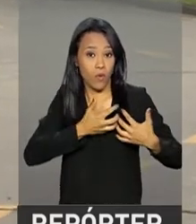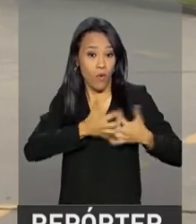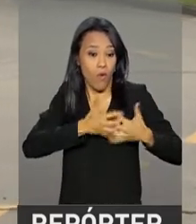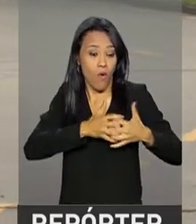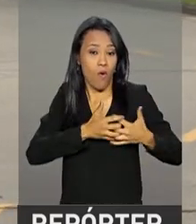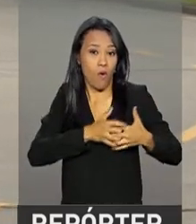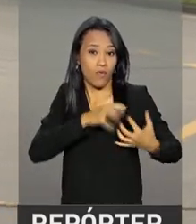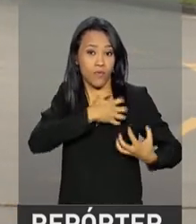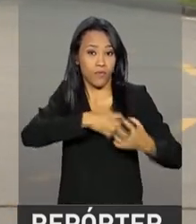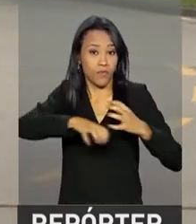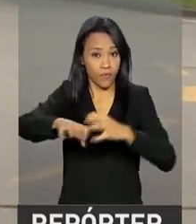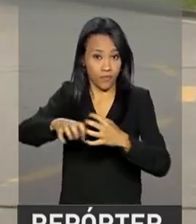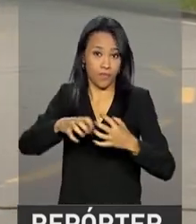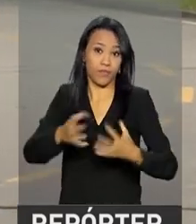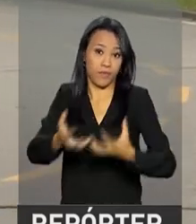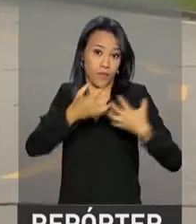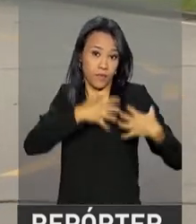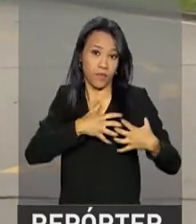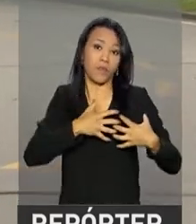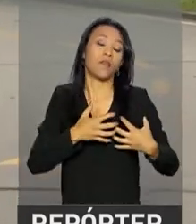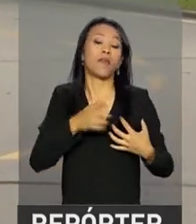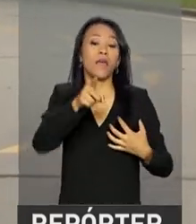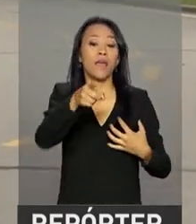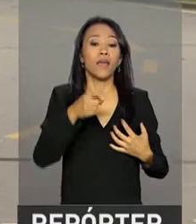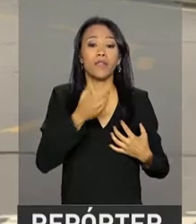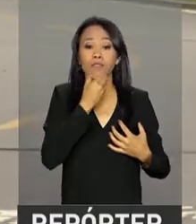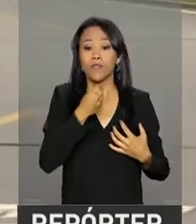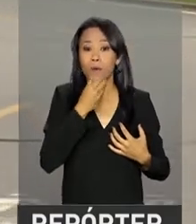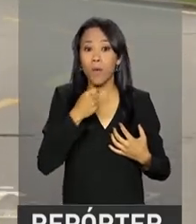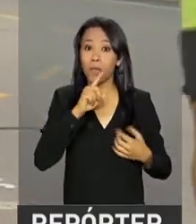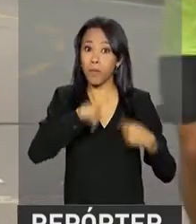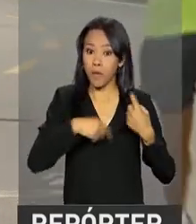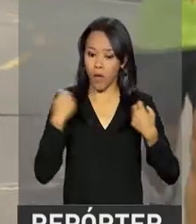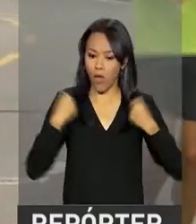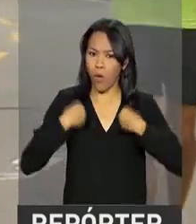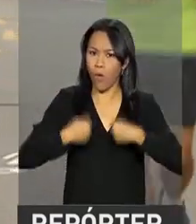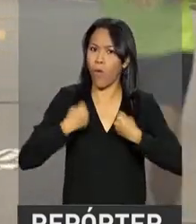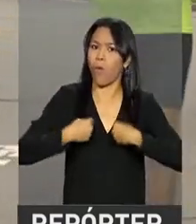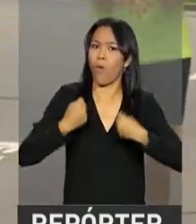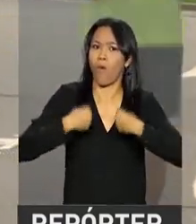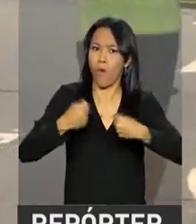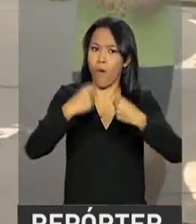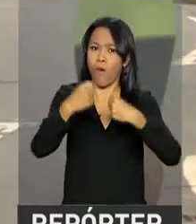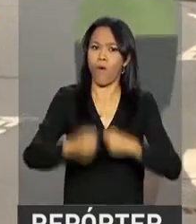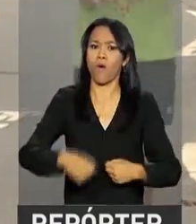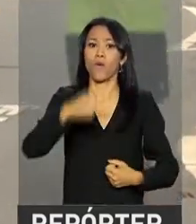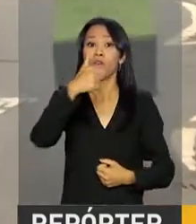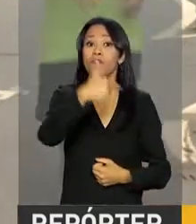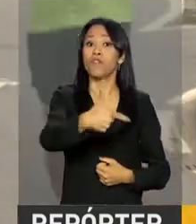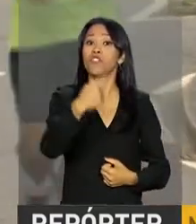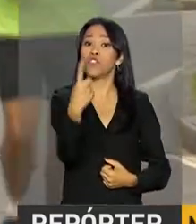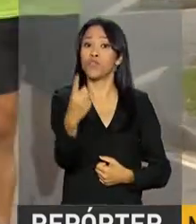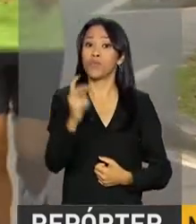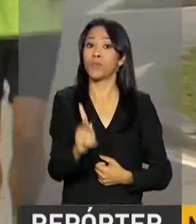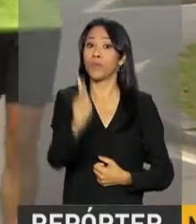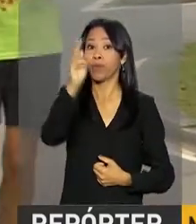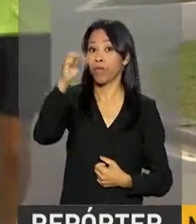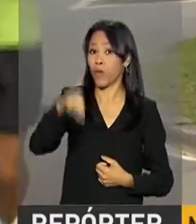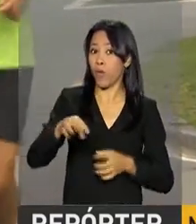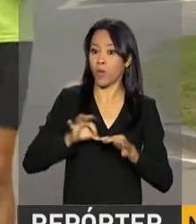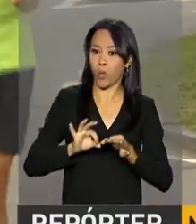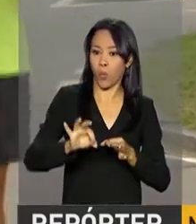osmar é prova disso depois da cirurgia ele virou maratonista e já chegou a correr 21 quilômetros ele é um dos